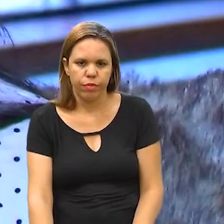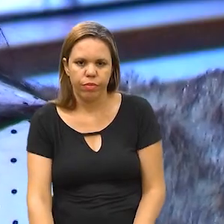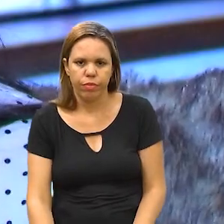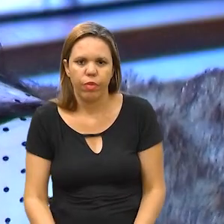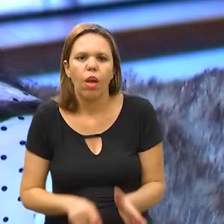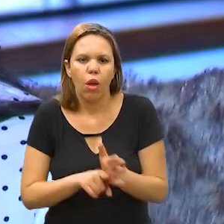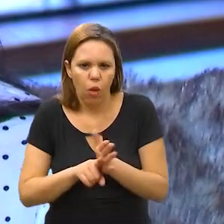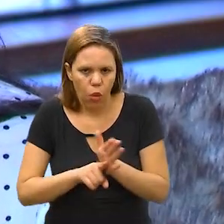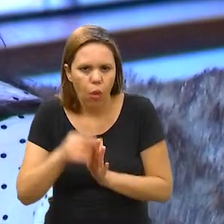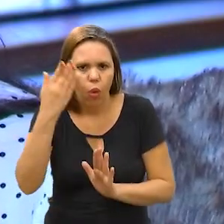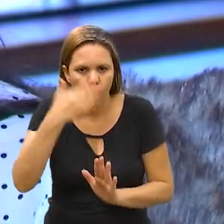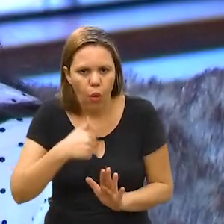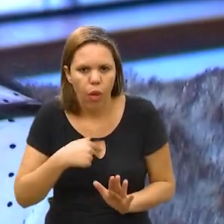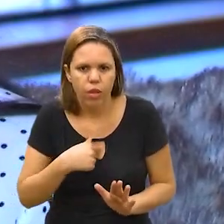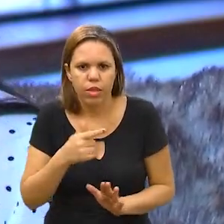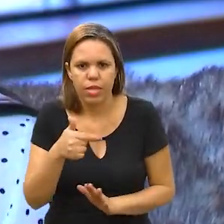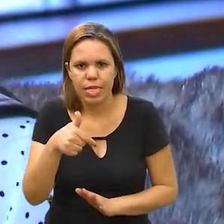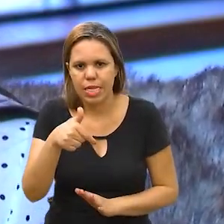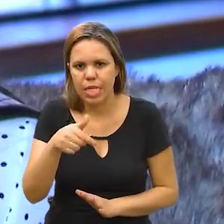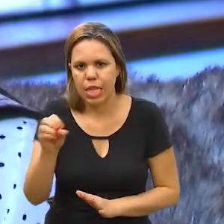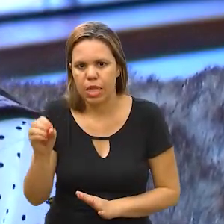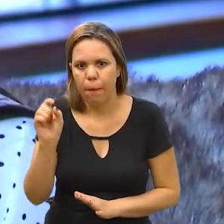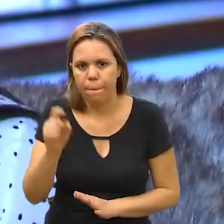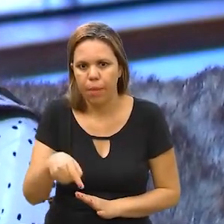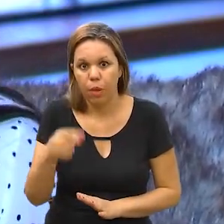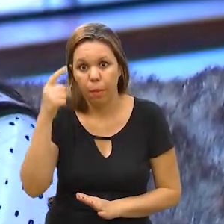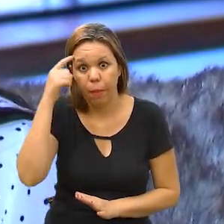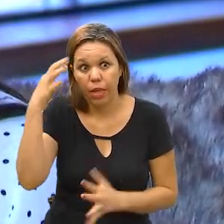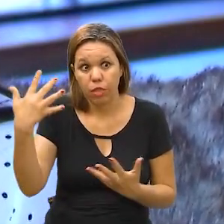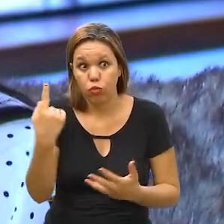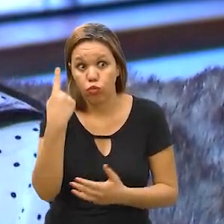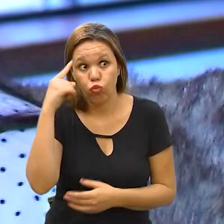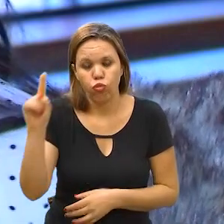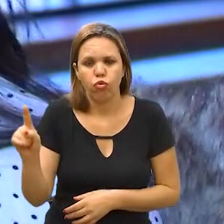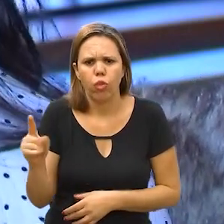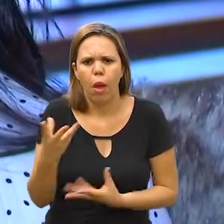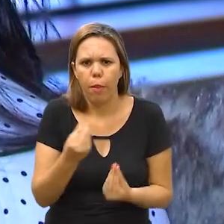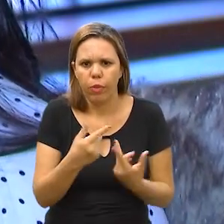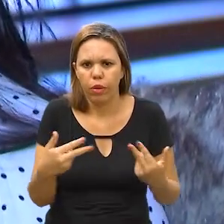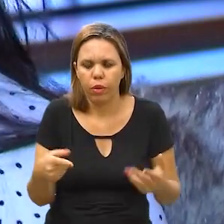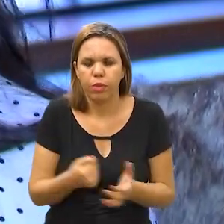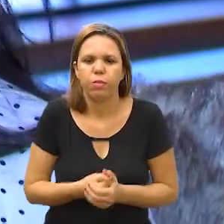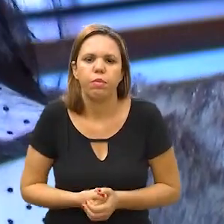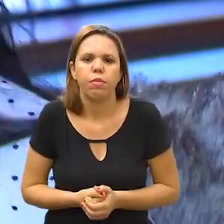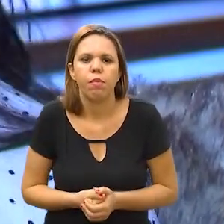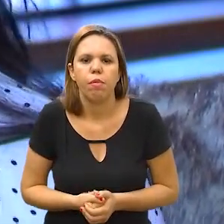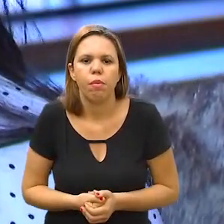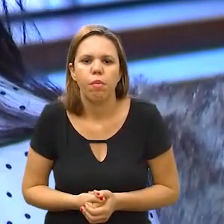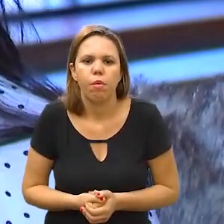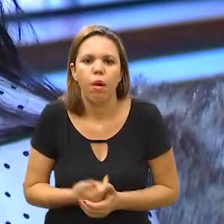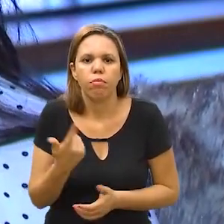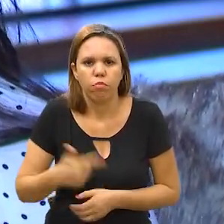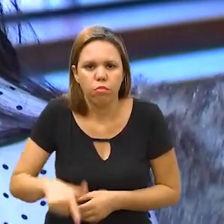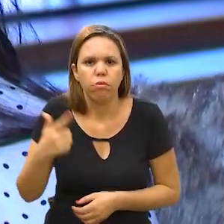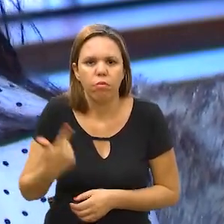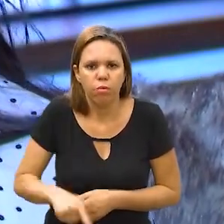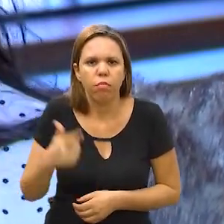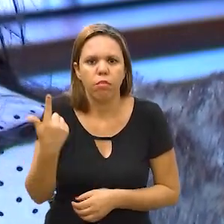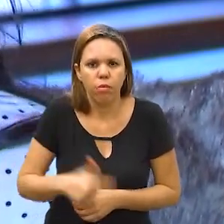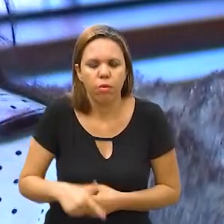Tem estudos que mostram que a gente tem cerca de 70 mil pensamentos num dia, é muita coisa. E eles são